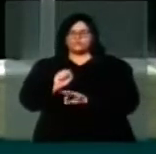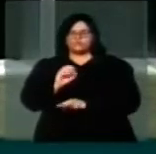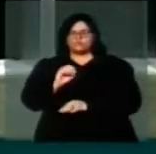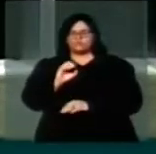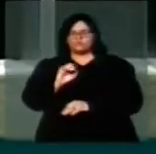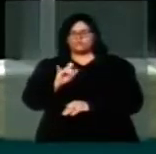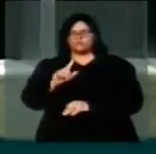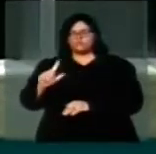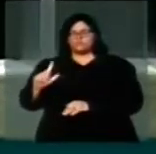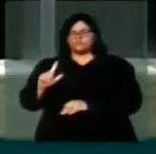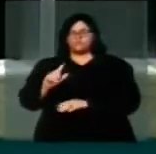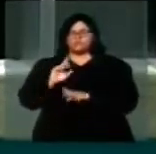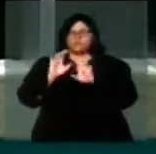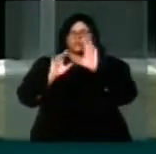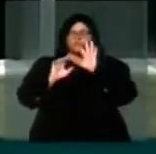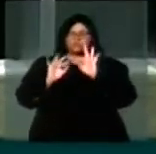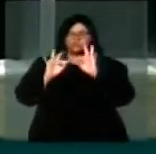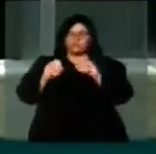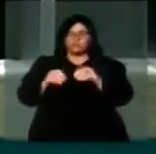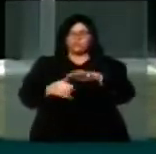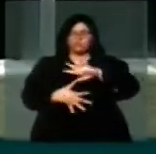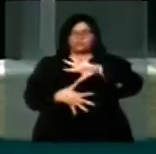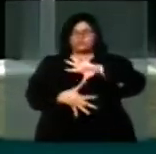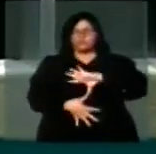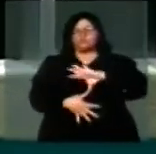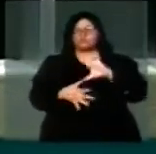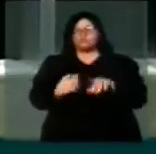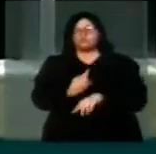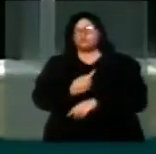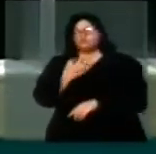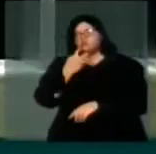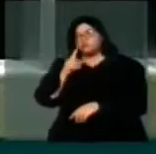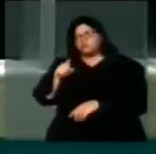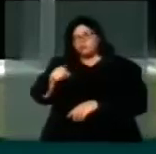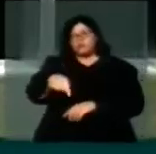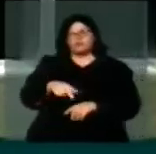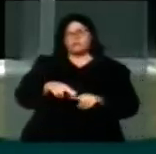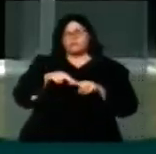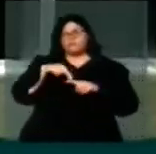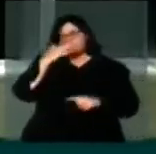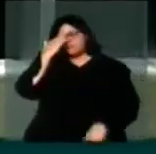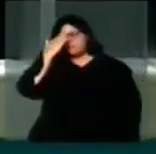americano. E é isso que nós queremos para Cuba e para todos os países latino-americanos. Obrigado.